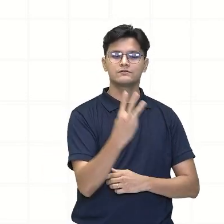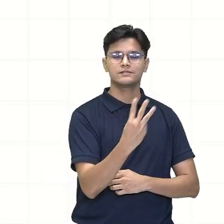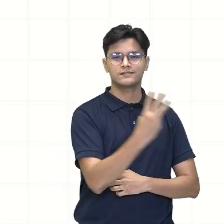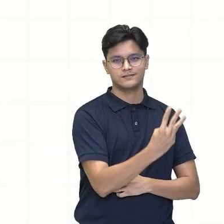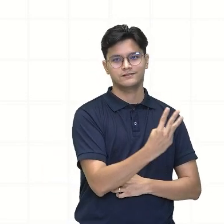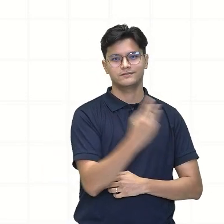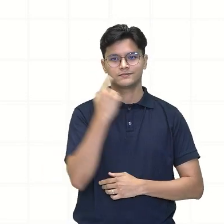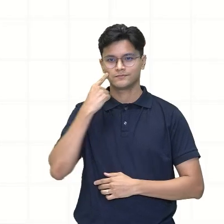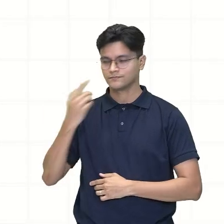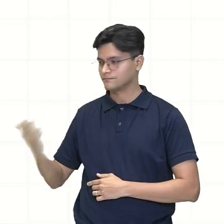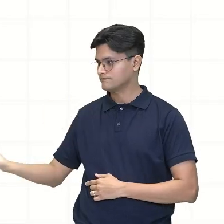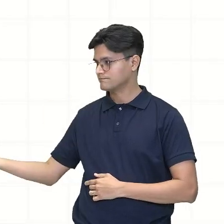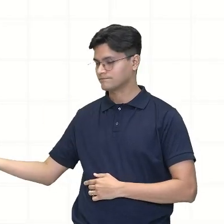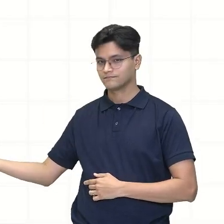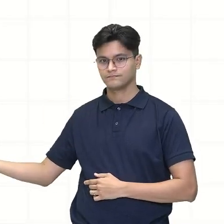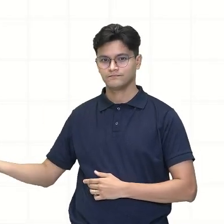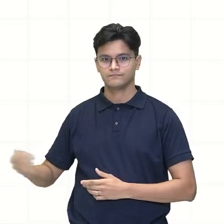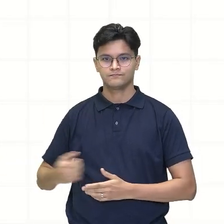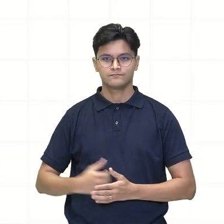133.